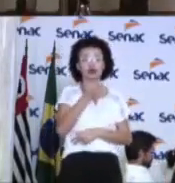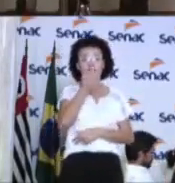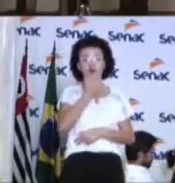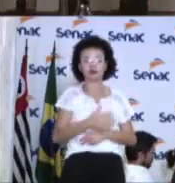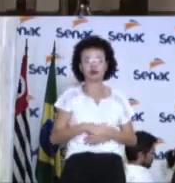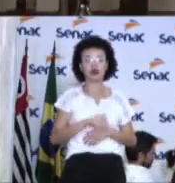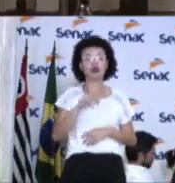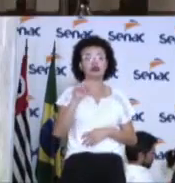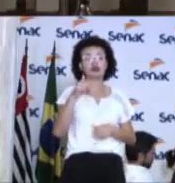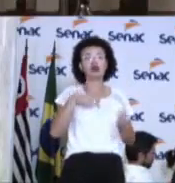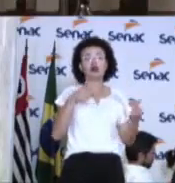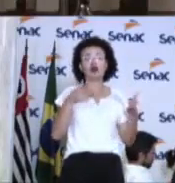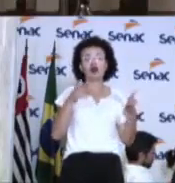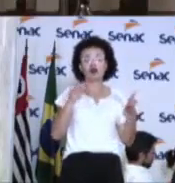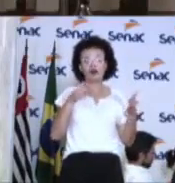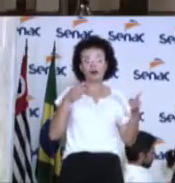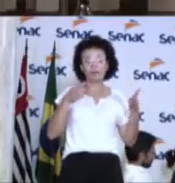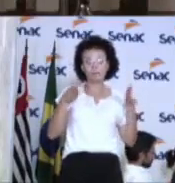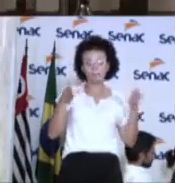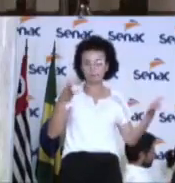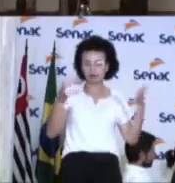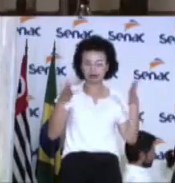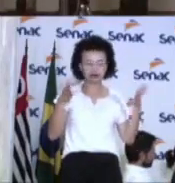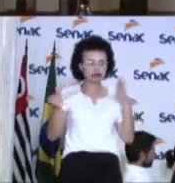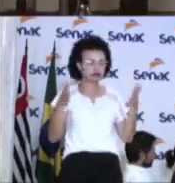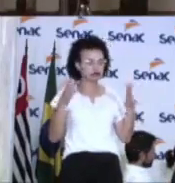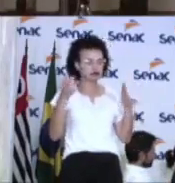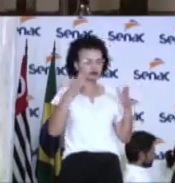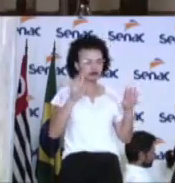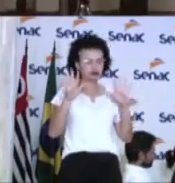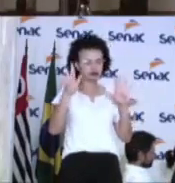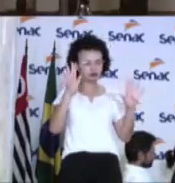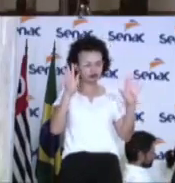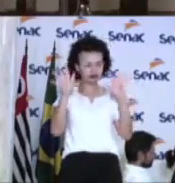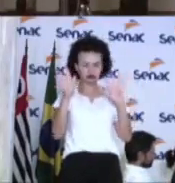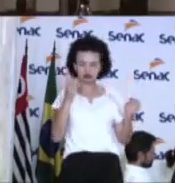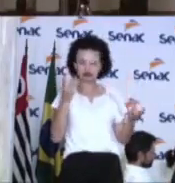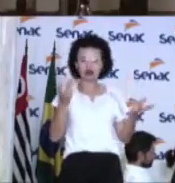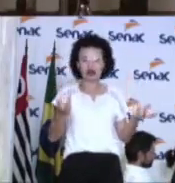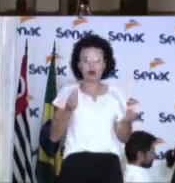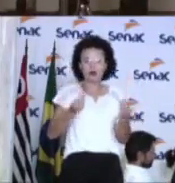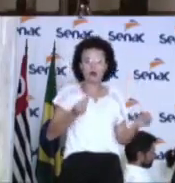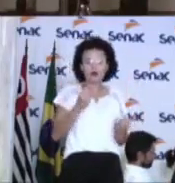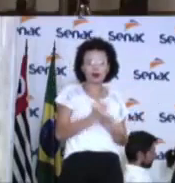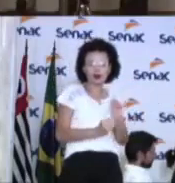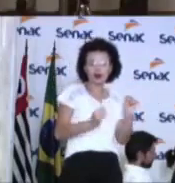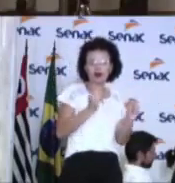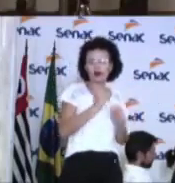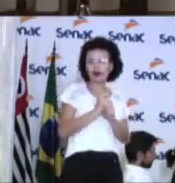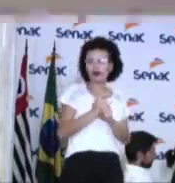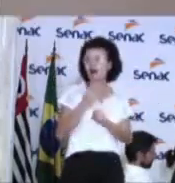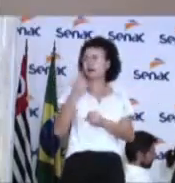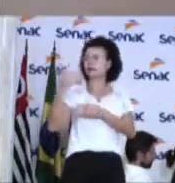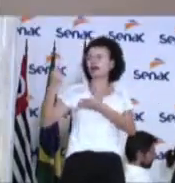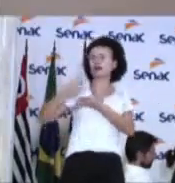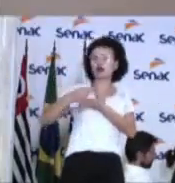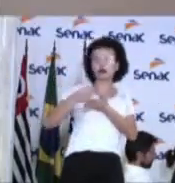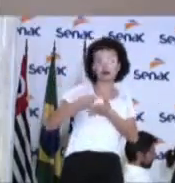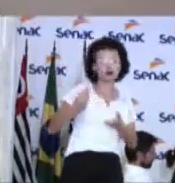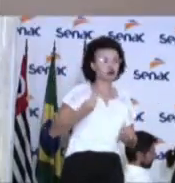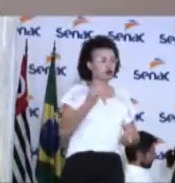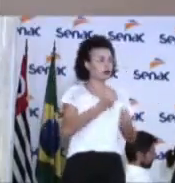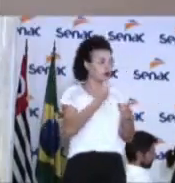um período que a gente ficou tentando emplacar um negócio digital, mas a cobrança vinha, tá bom, mas como é que é o meu filme de